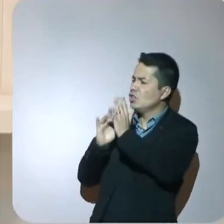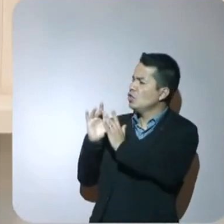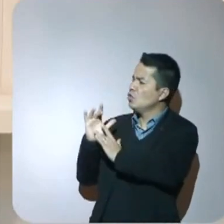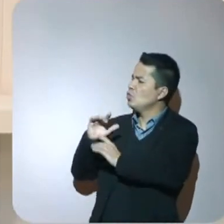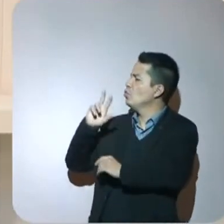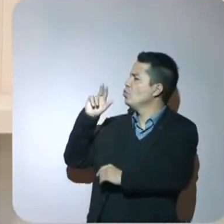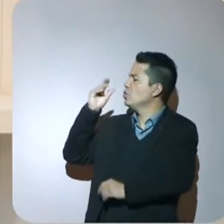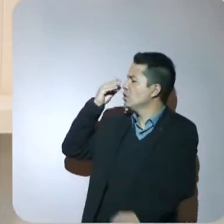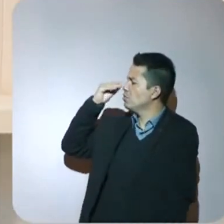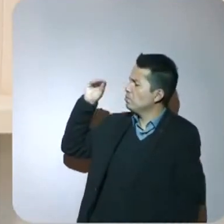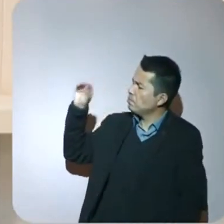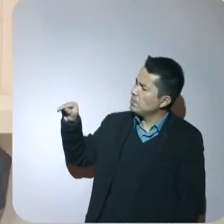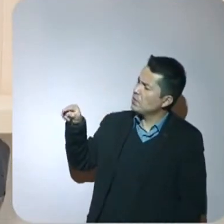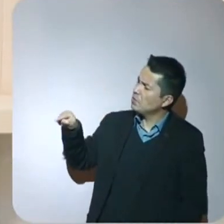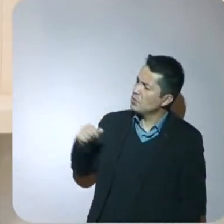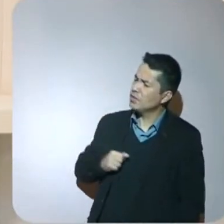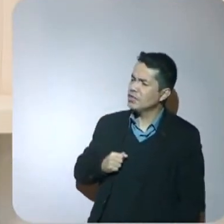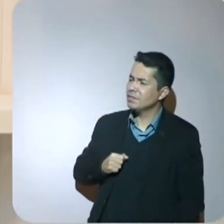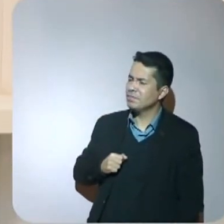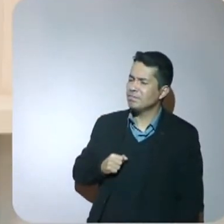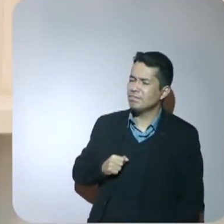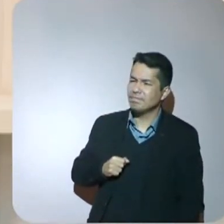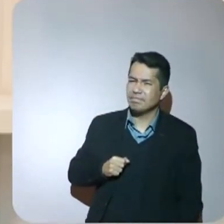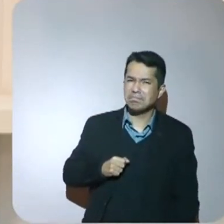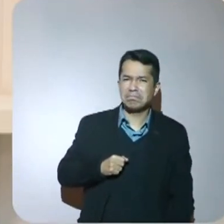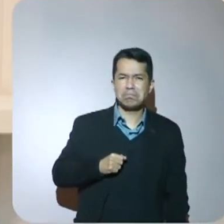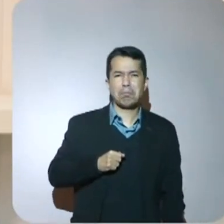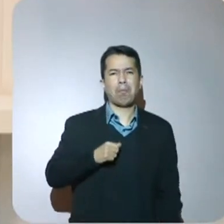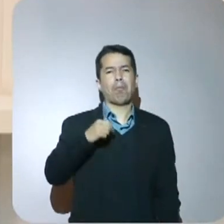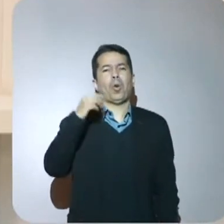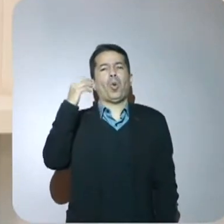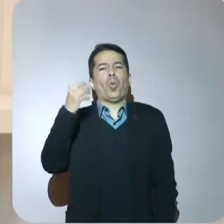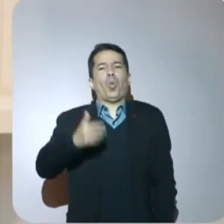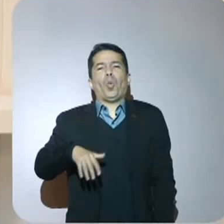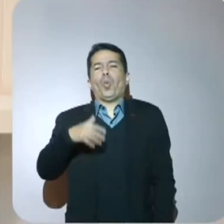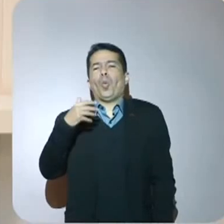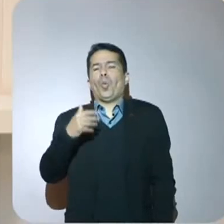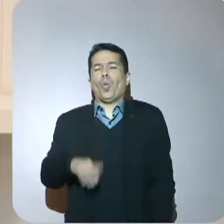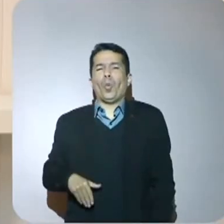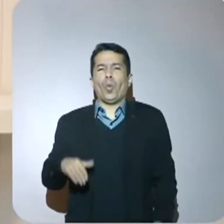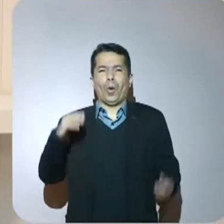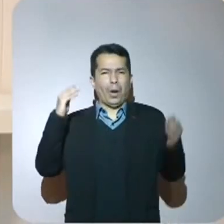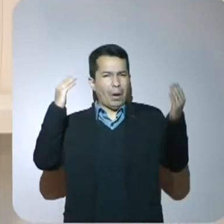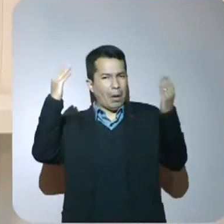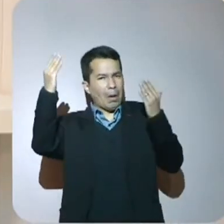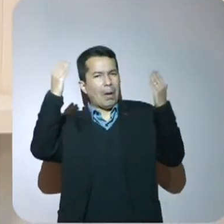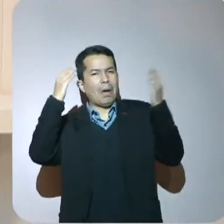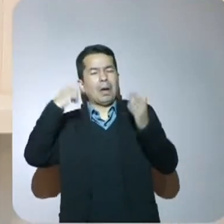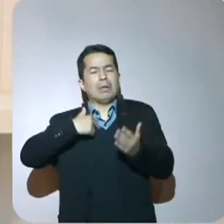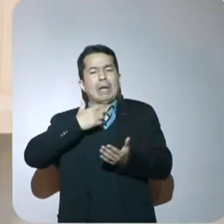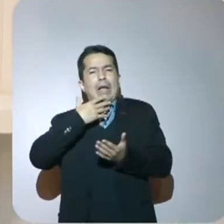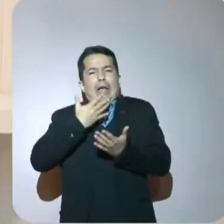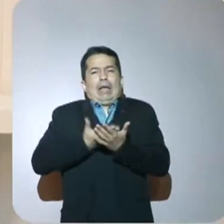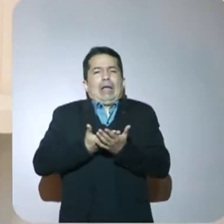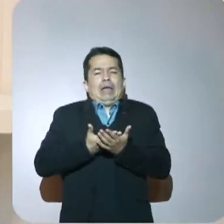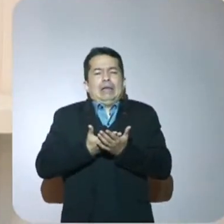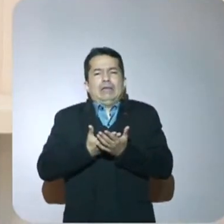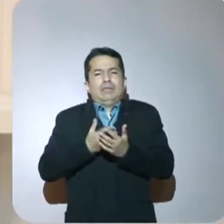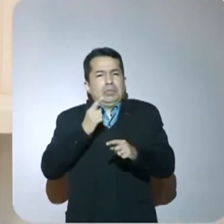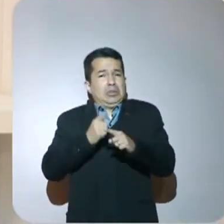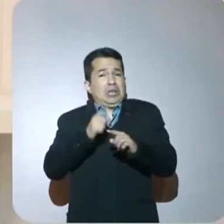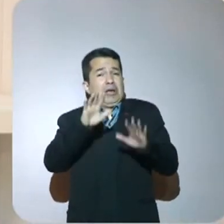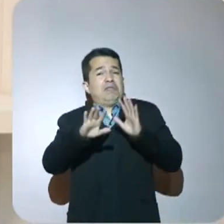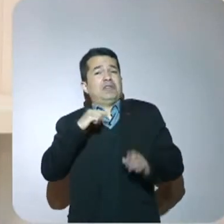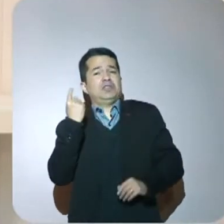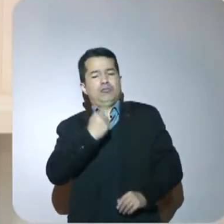abandonou você. Interessante isso, porque às vezes a gente fica com raiva de uma pessoa, do João, do Pedro,